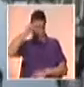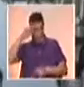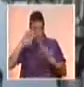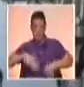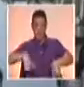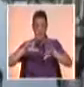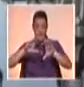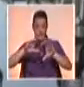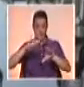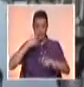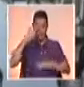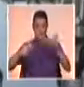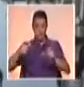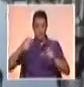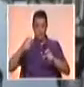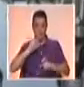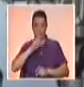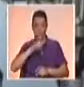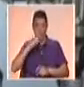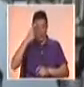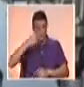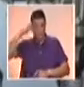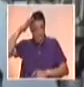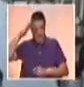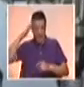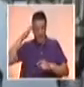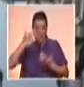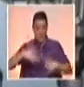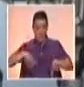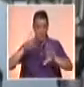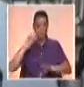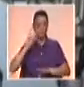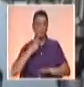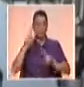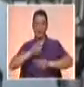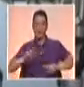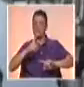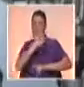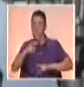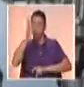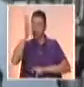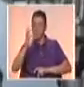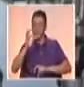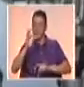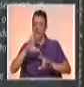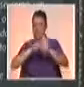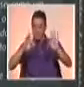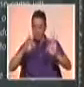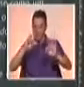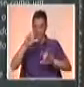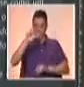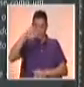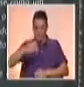Contrariamente àquilo que a grande maioria das pessoas poderão imaginar, um surdo não domina perfeitamente a nossa língua, a língua